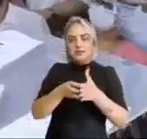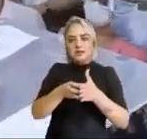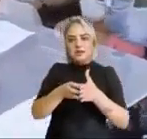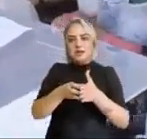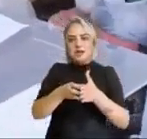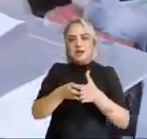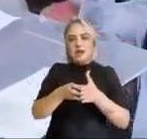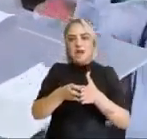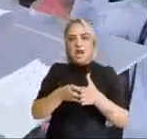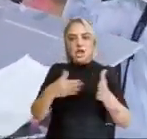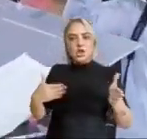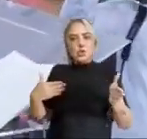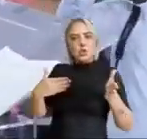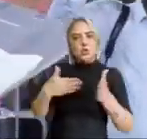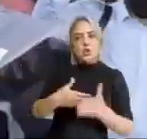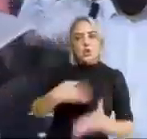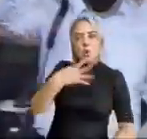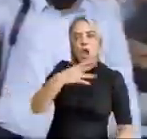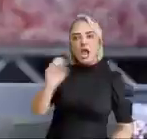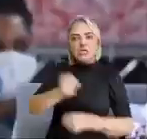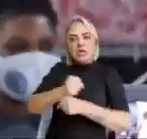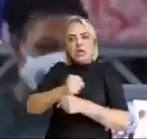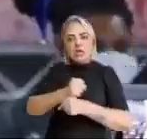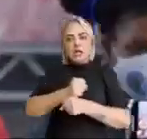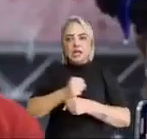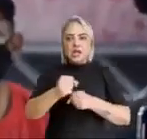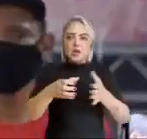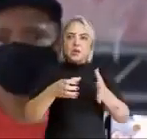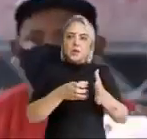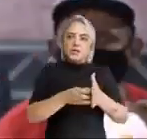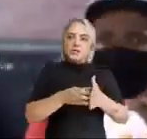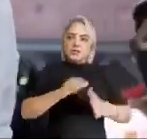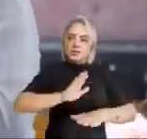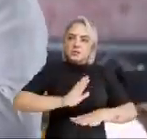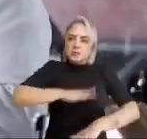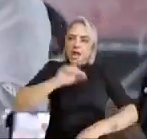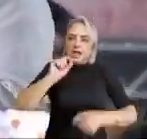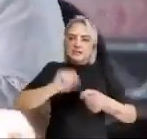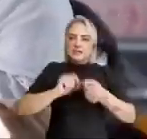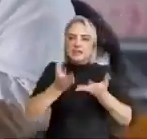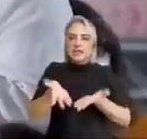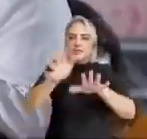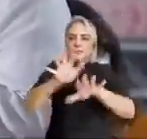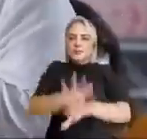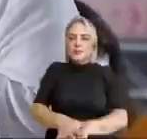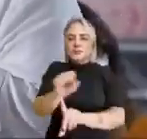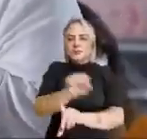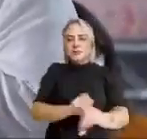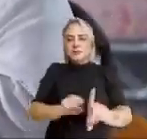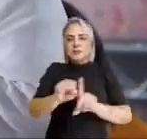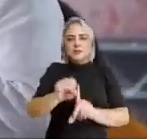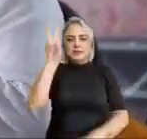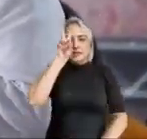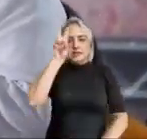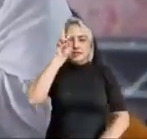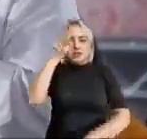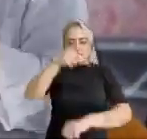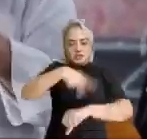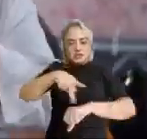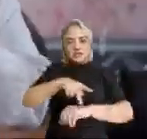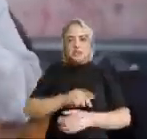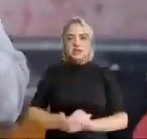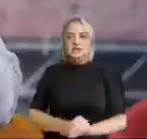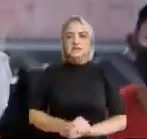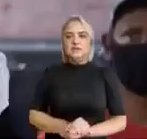40 anos é o partido que mais fez inclusão social na história desse país. Nos